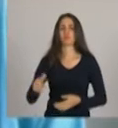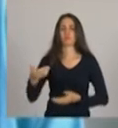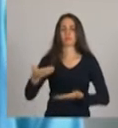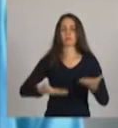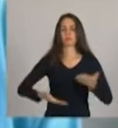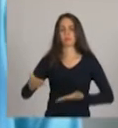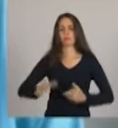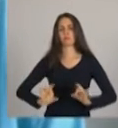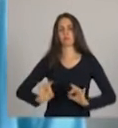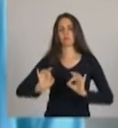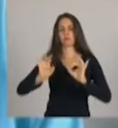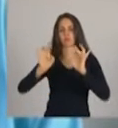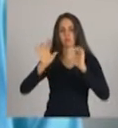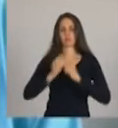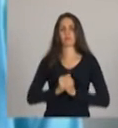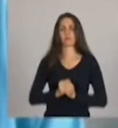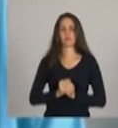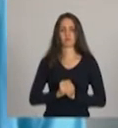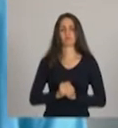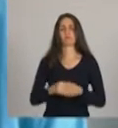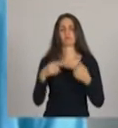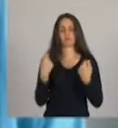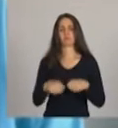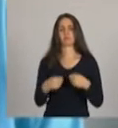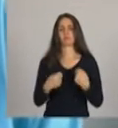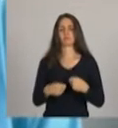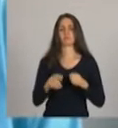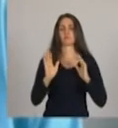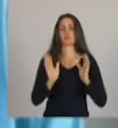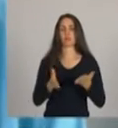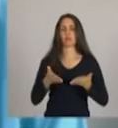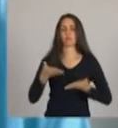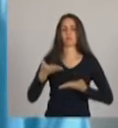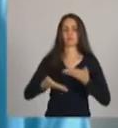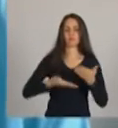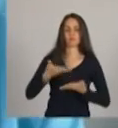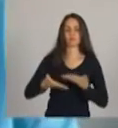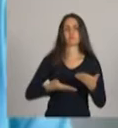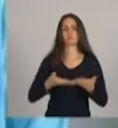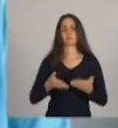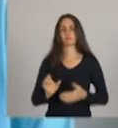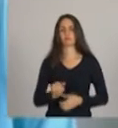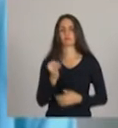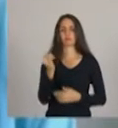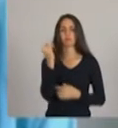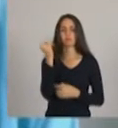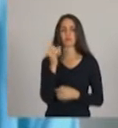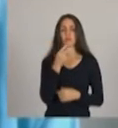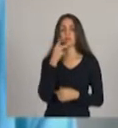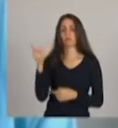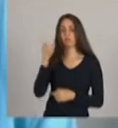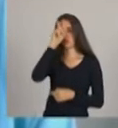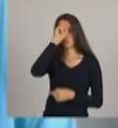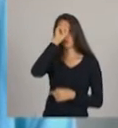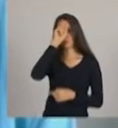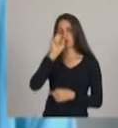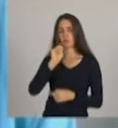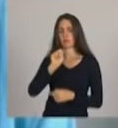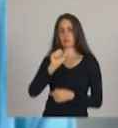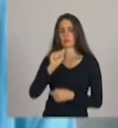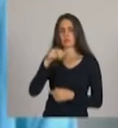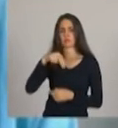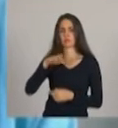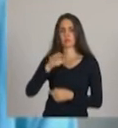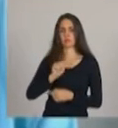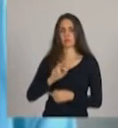serviços especializados que poderiam estar fazendo um trabalho importante. A gente cita o Santa Rita, existem outros trabalhos